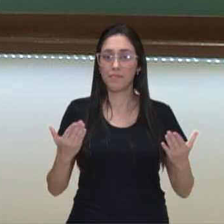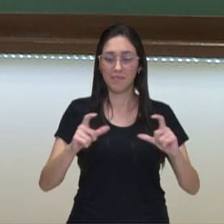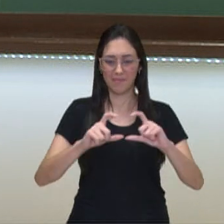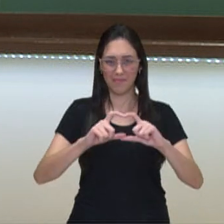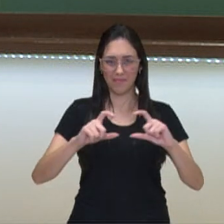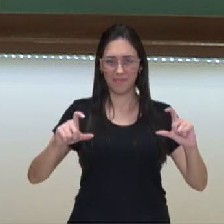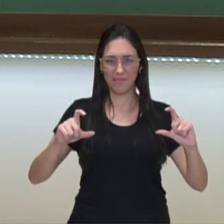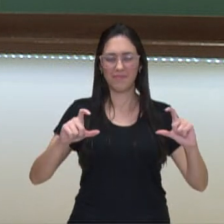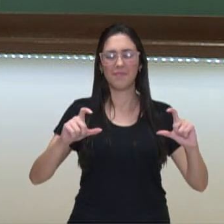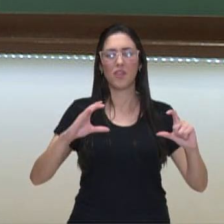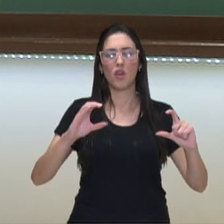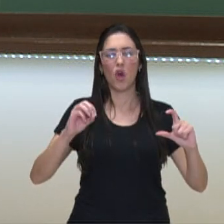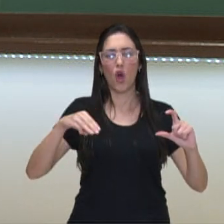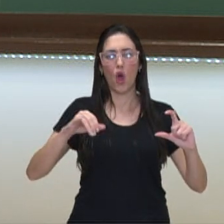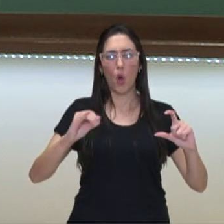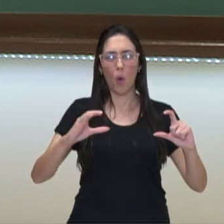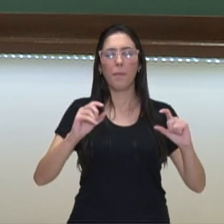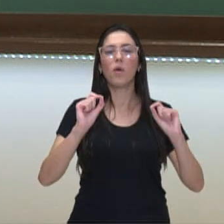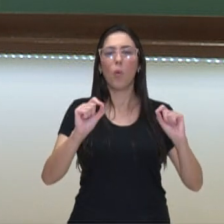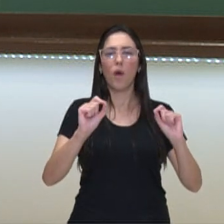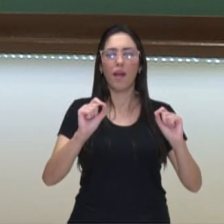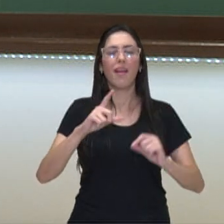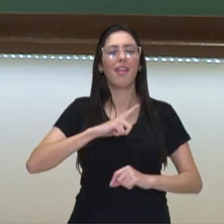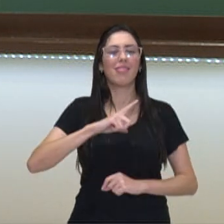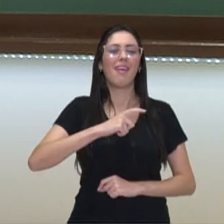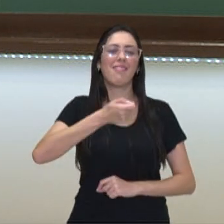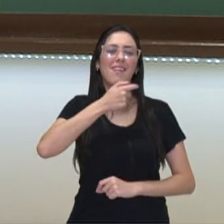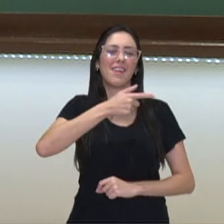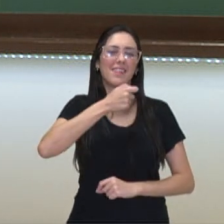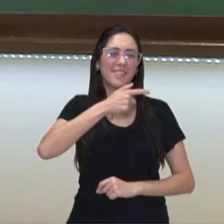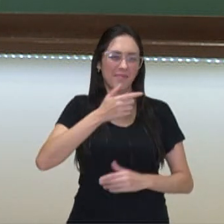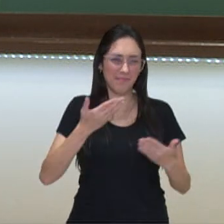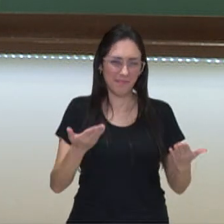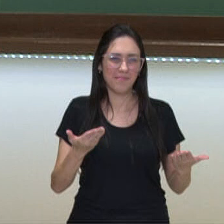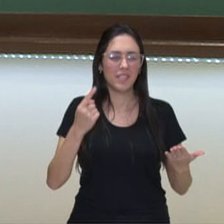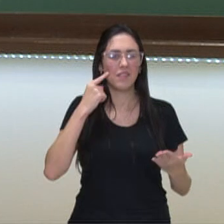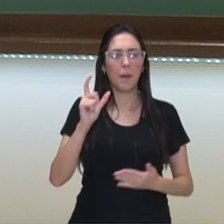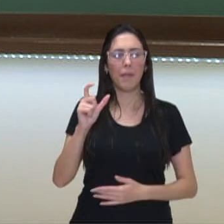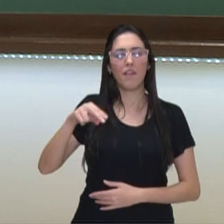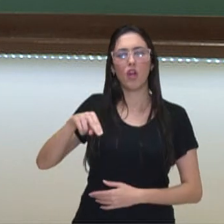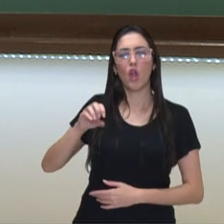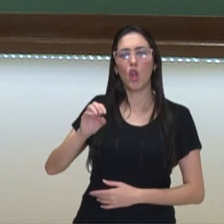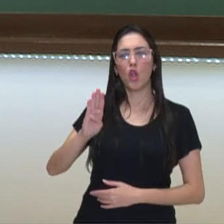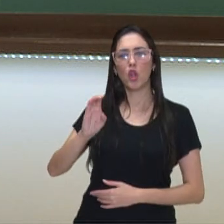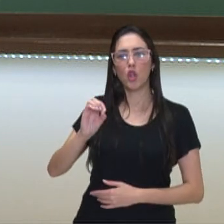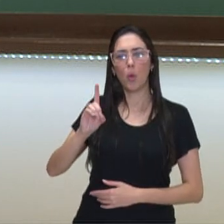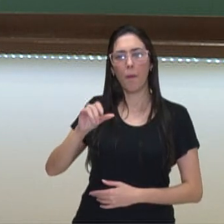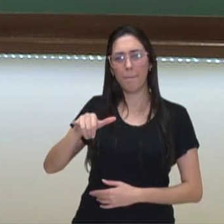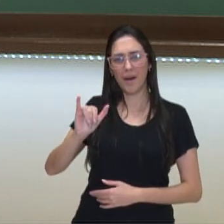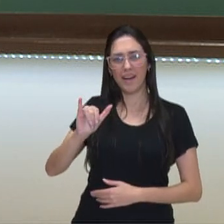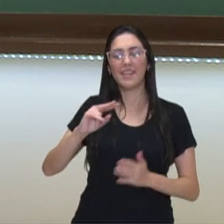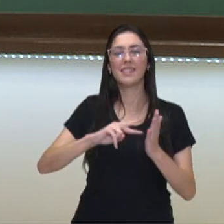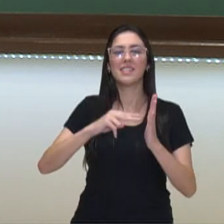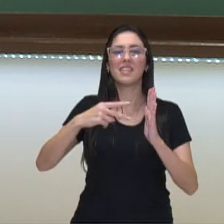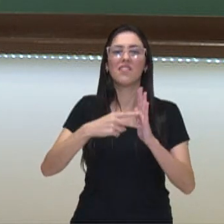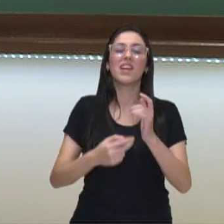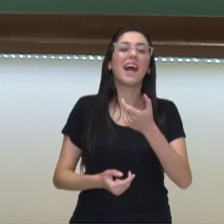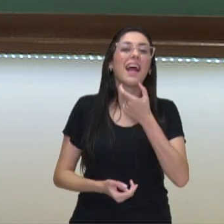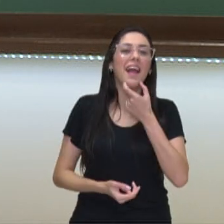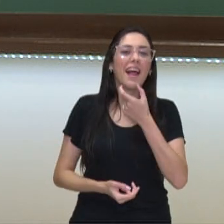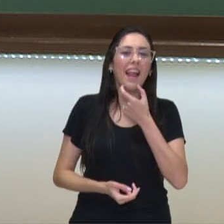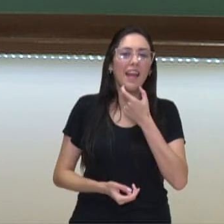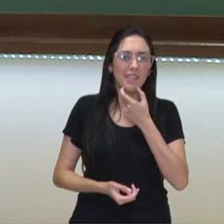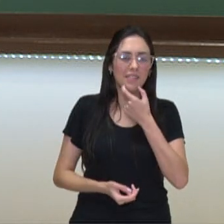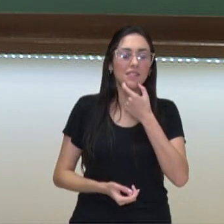cômica ela sempre vai ter o humor como tônica. Então, da palavra nobody, que é ninguém, foi inventada